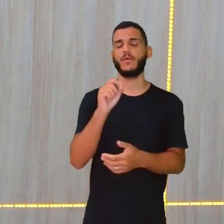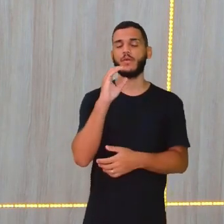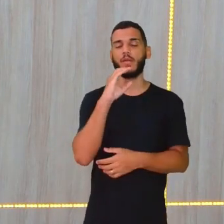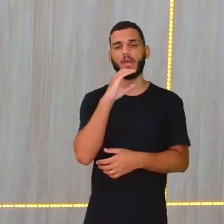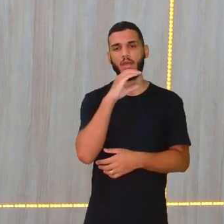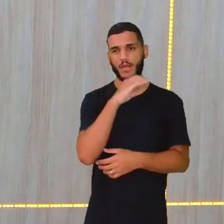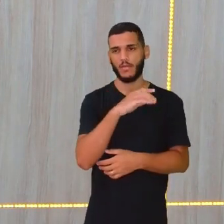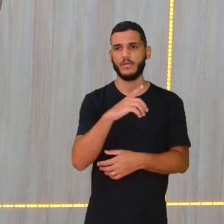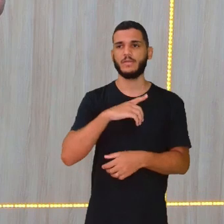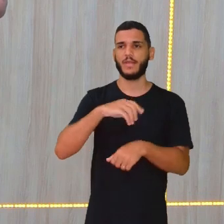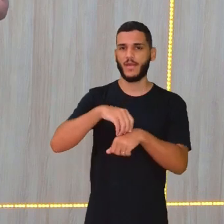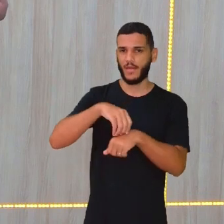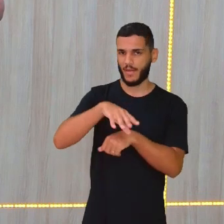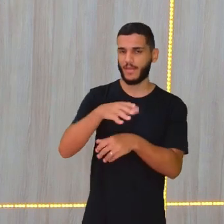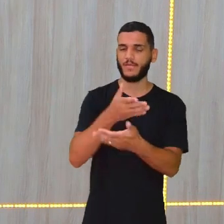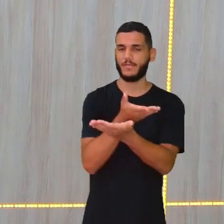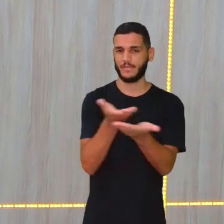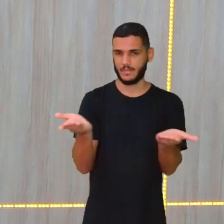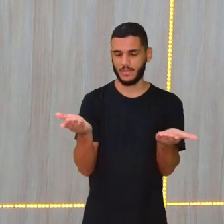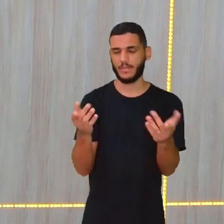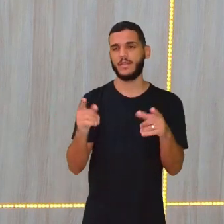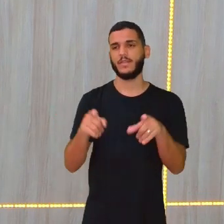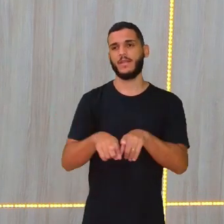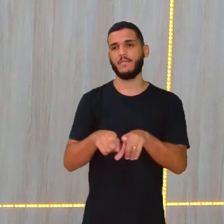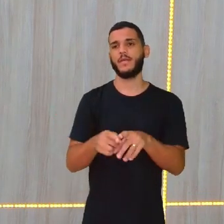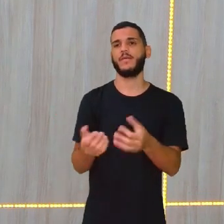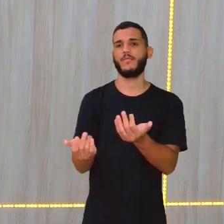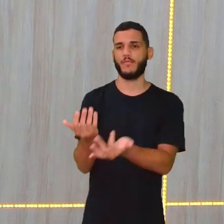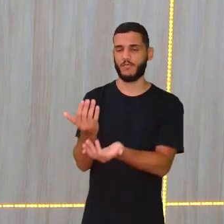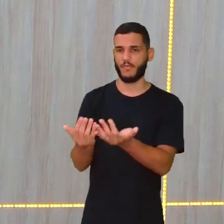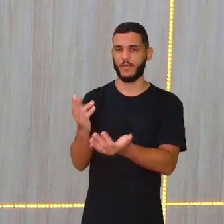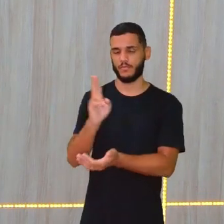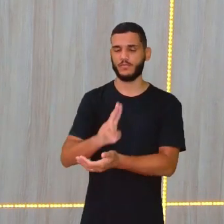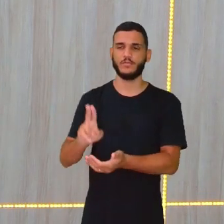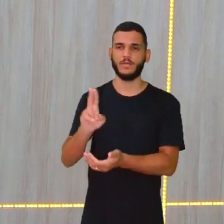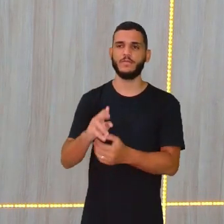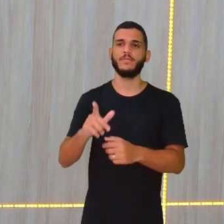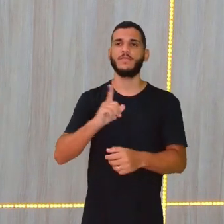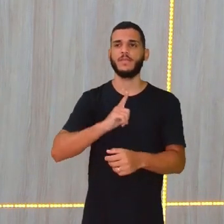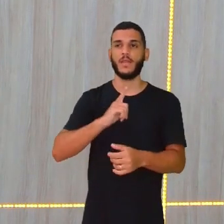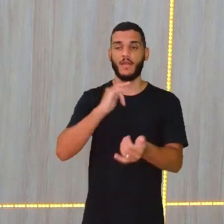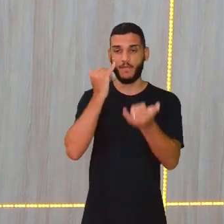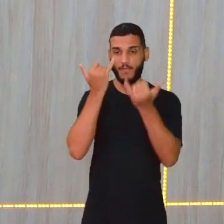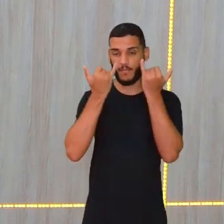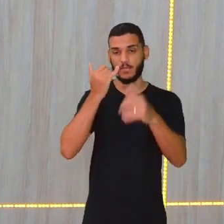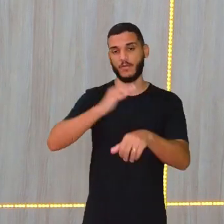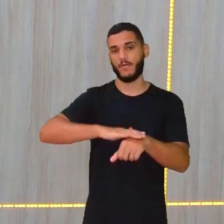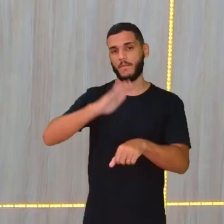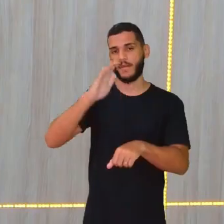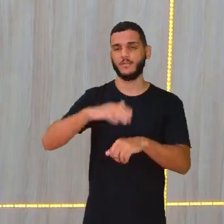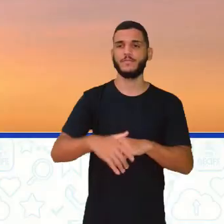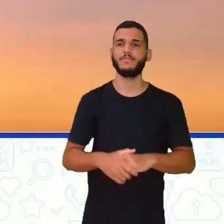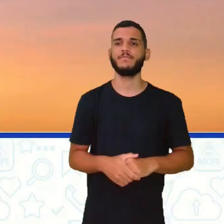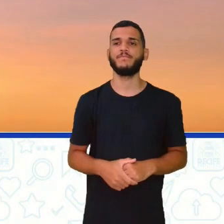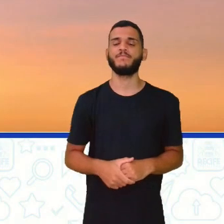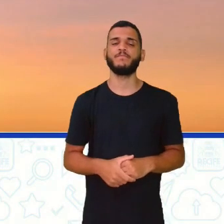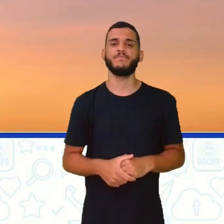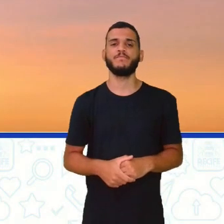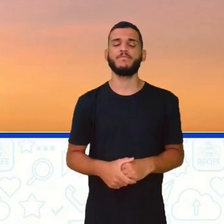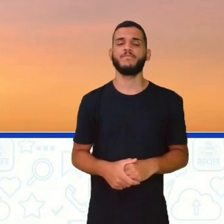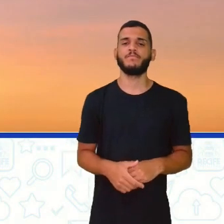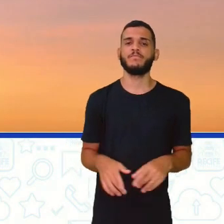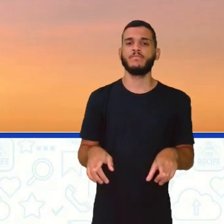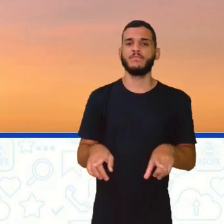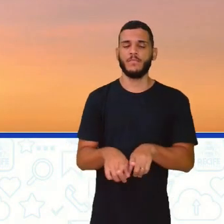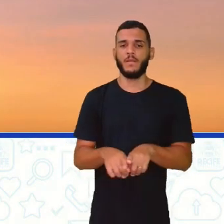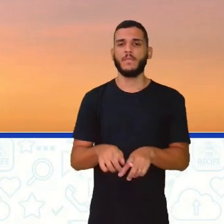meu recadinho que eu dei a vocês a respeito aí do fogão. Vamos para mais informações? Aí a questão